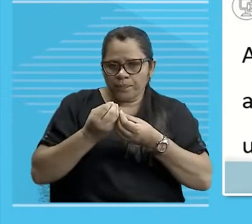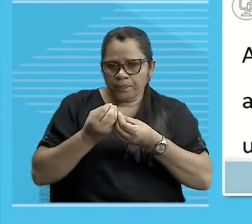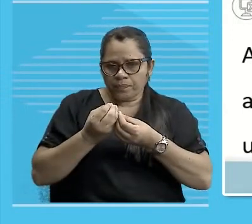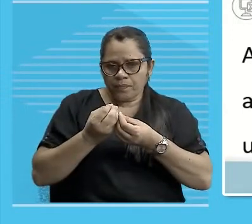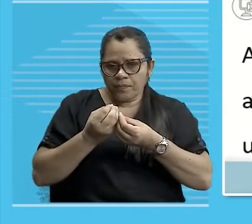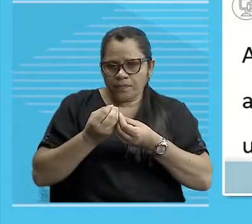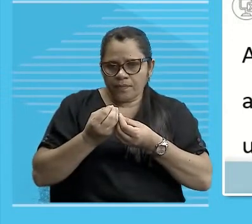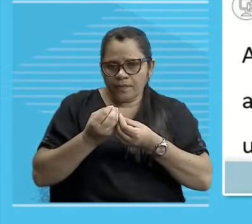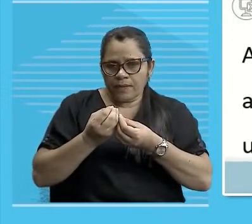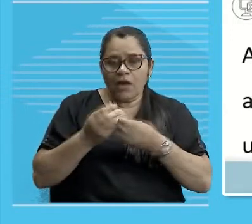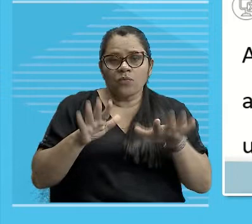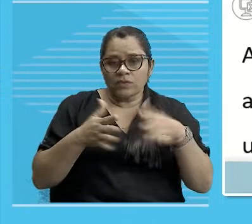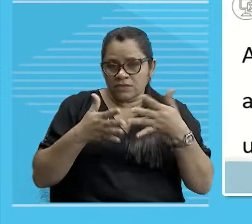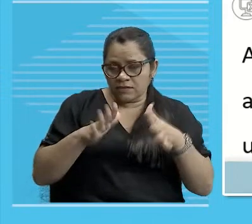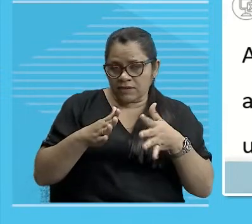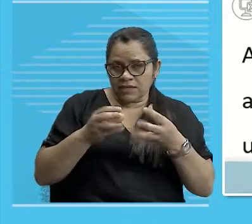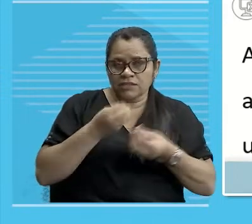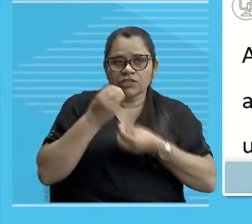Muitas vezes até sem